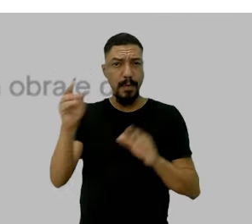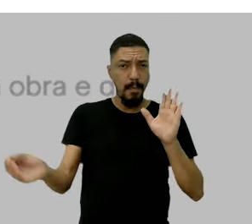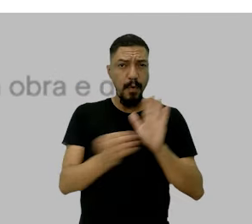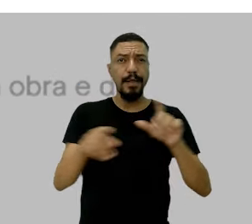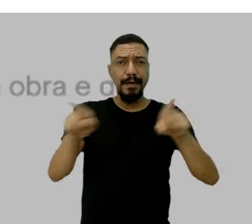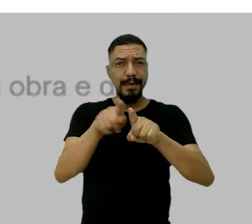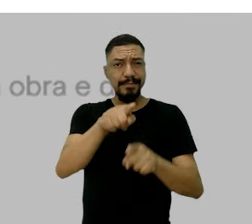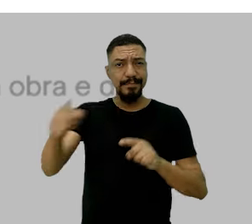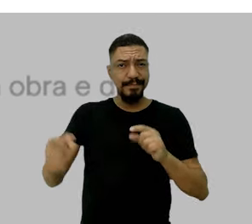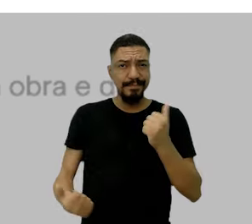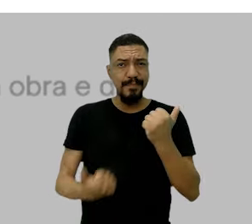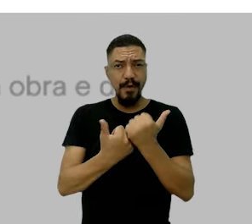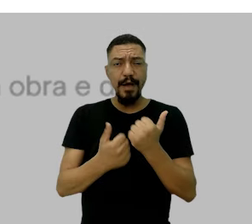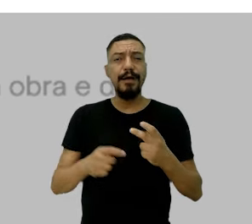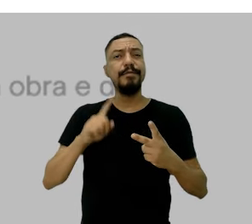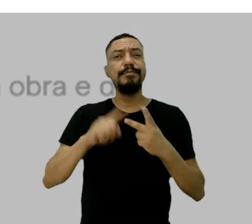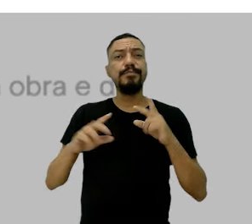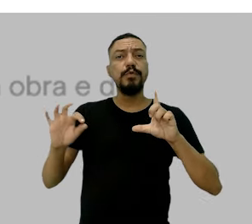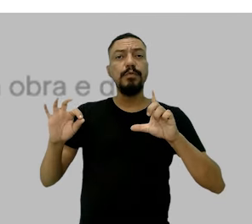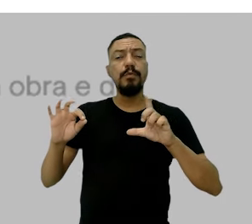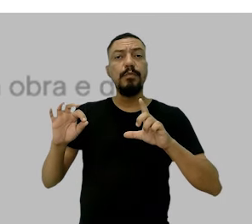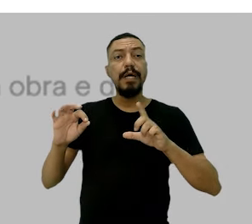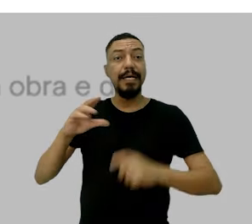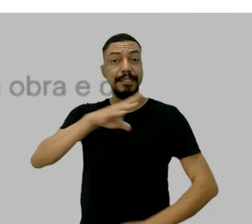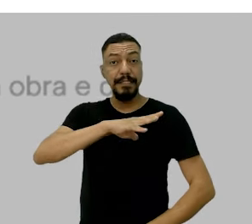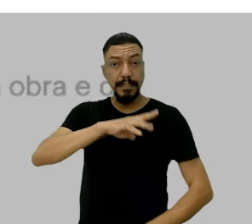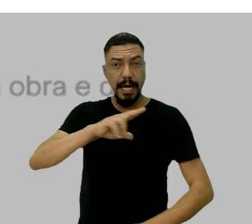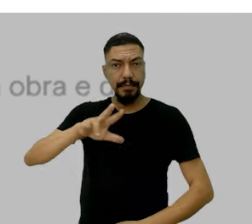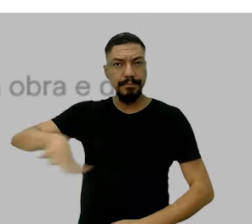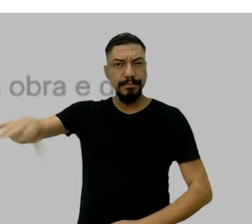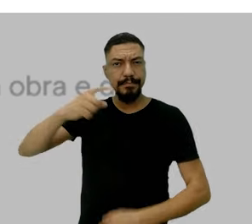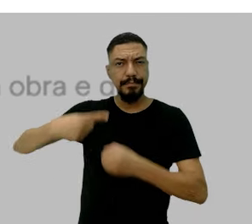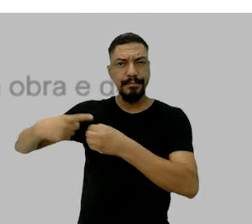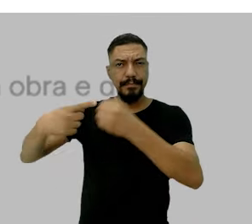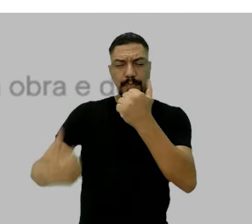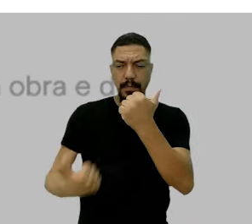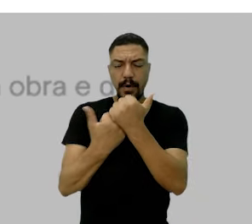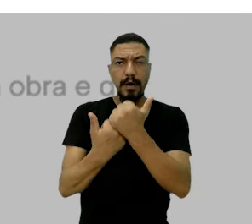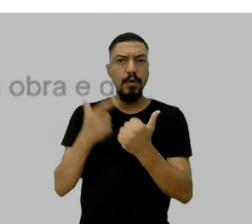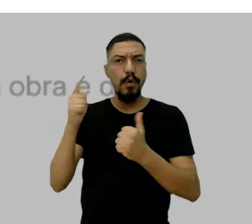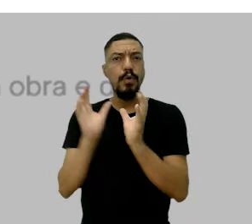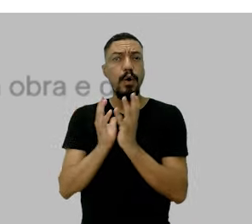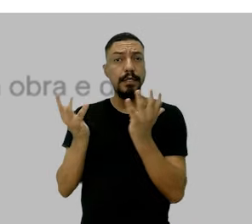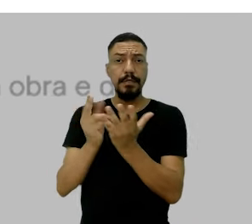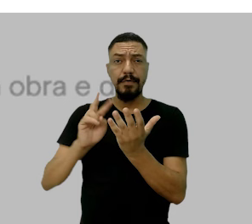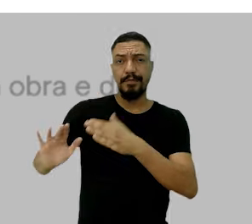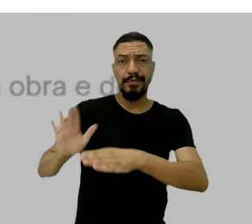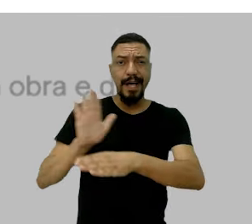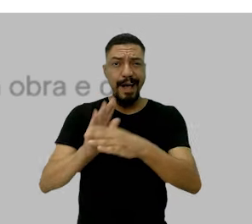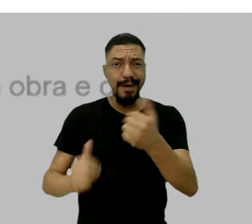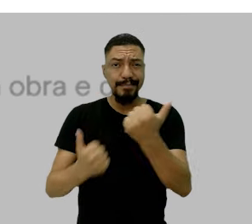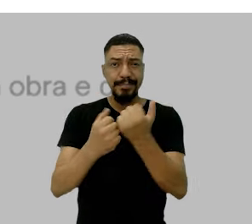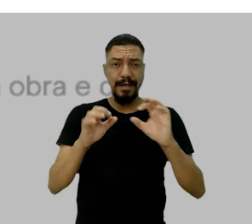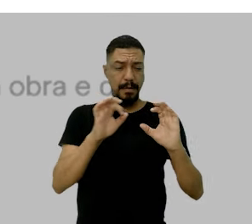como produtores, o logo das cidades que nos apoiam, de uma entidade que vai apoiar, e aí essa